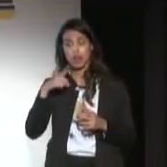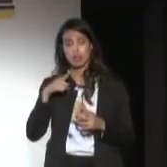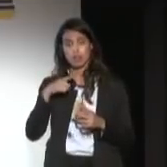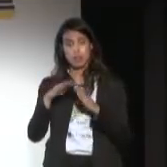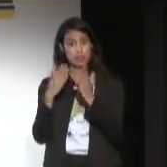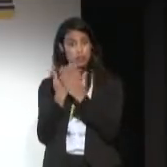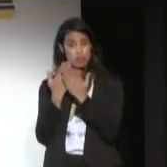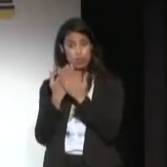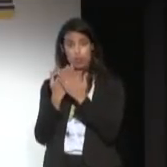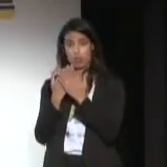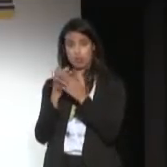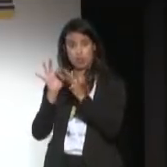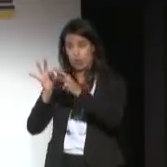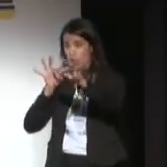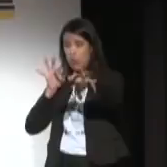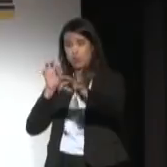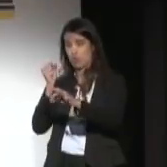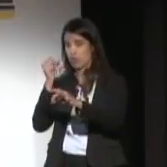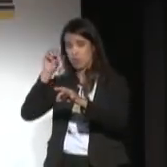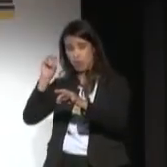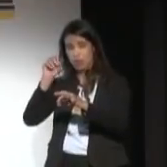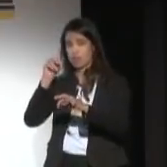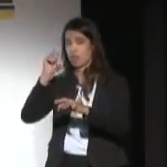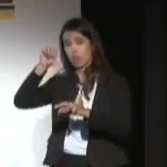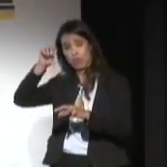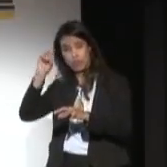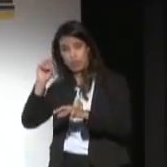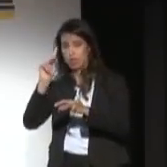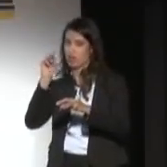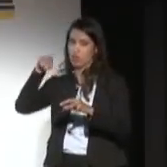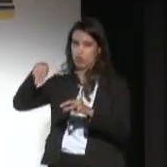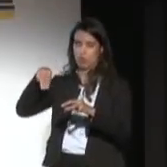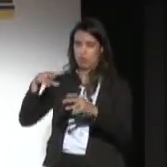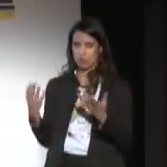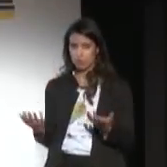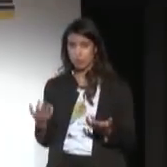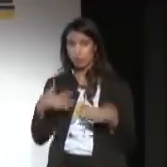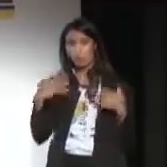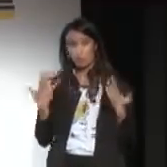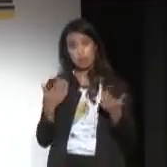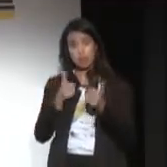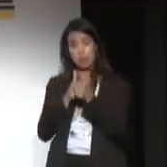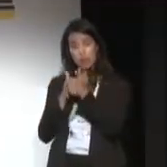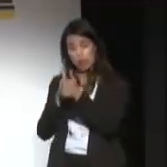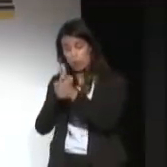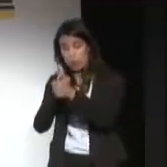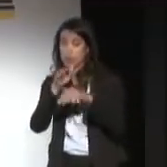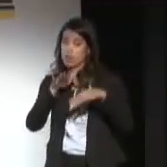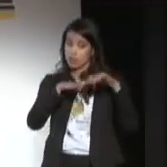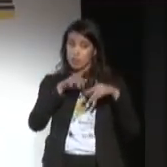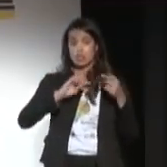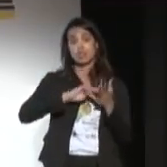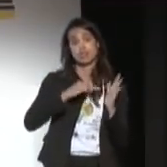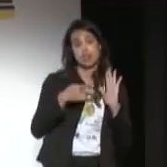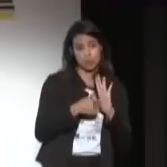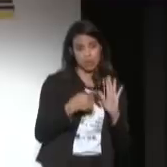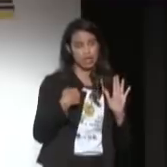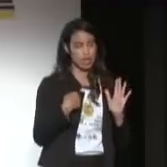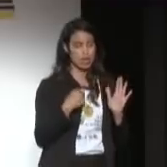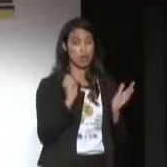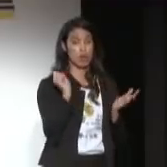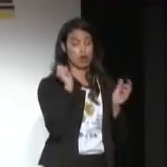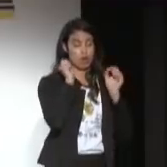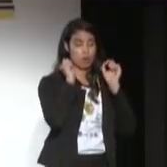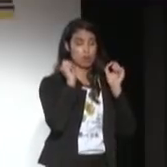que fica a 80, 90, 100 quilômetros de distância da sede. Então, o acompanhamento, às vezes, significa sair de casa às 5 horas,